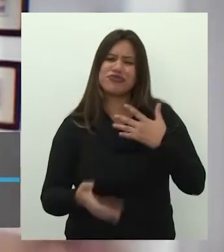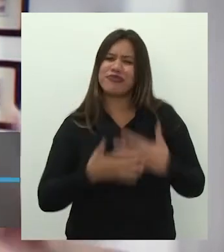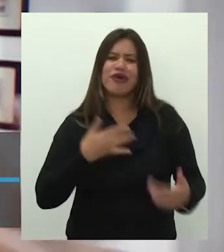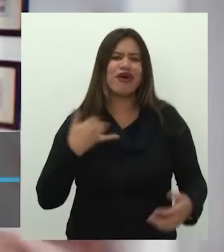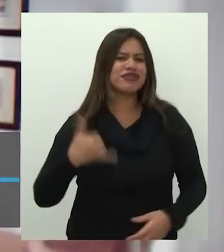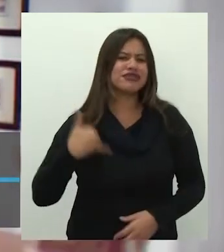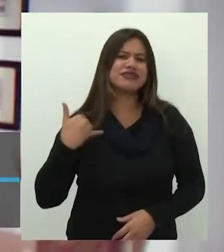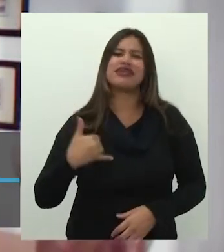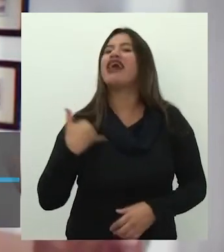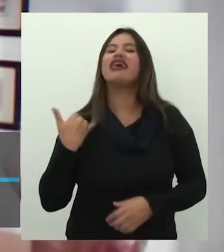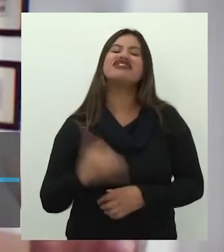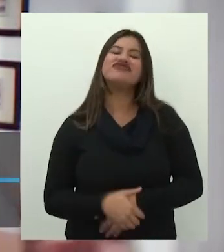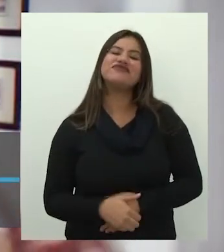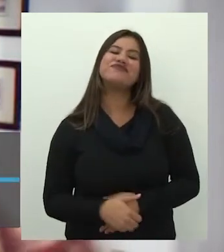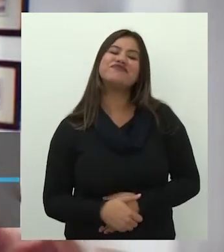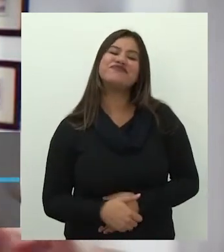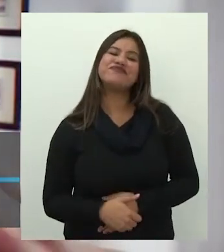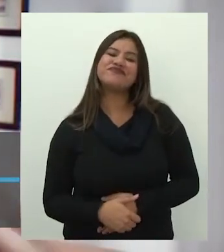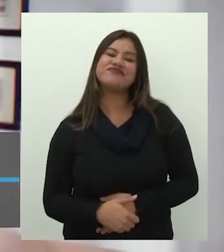gente esteja. Então,